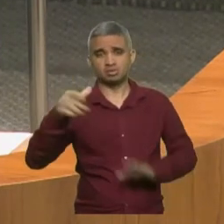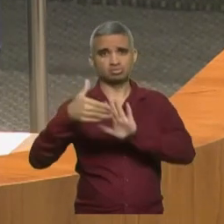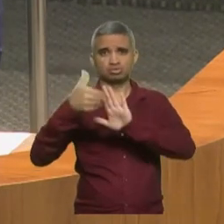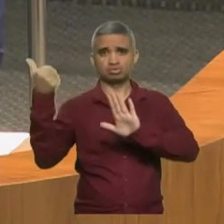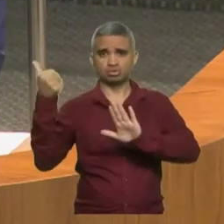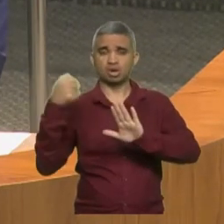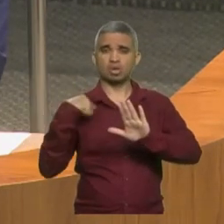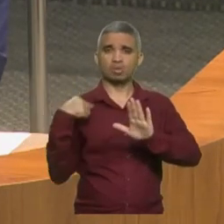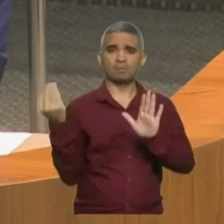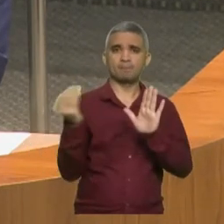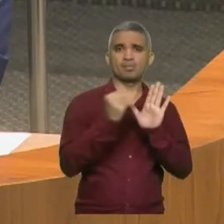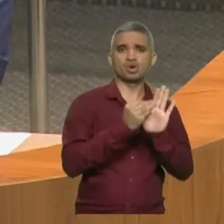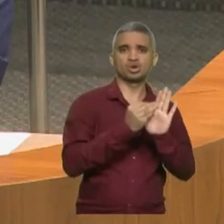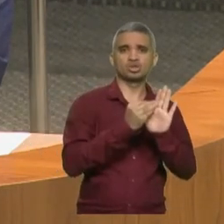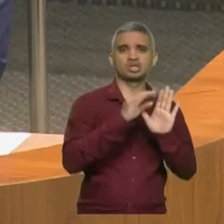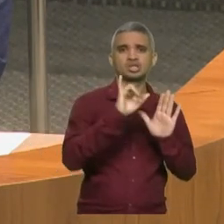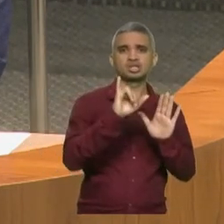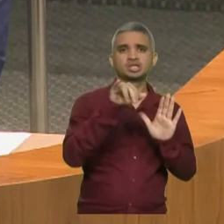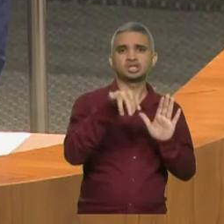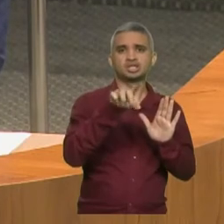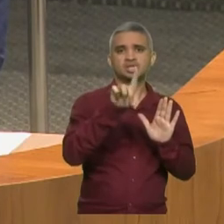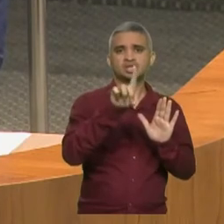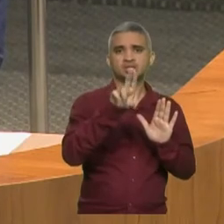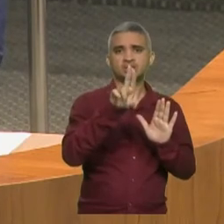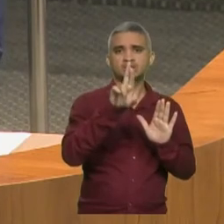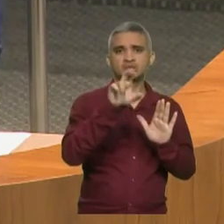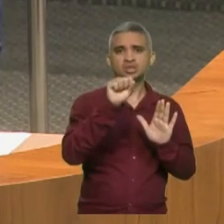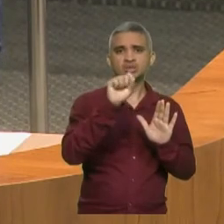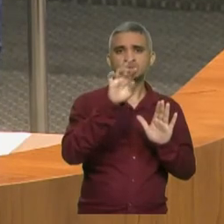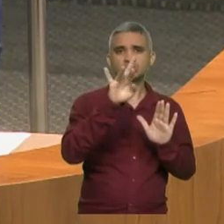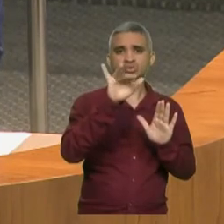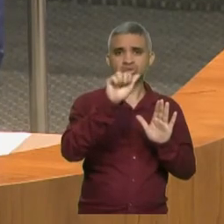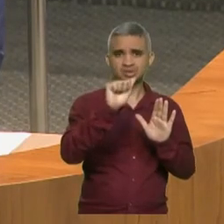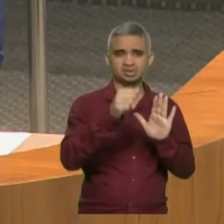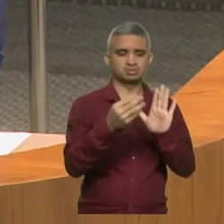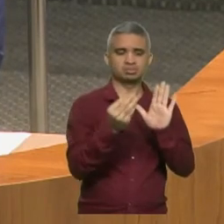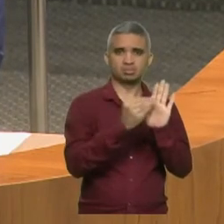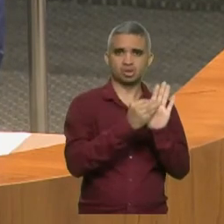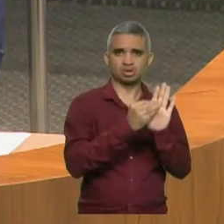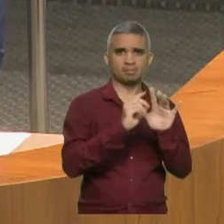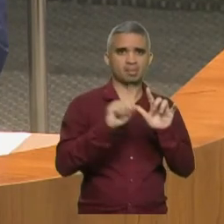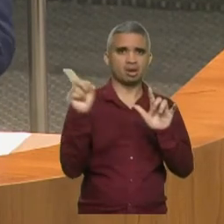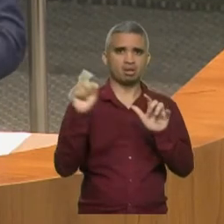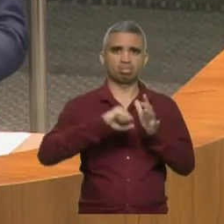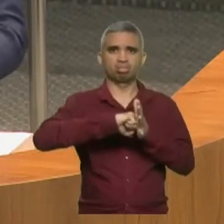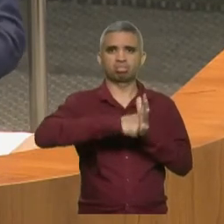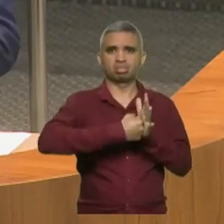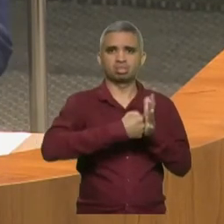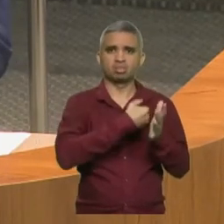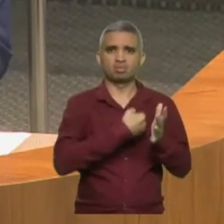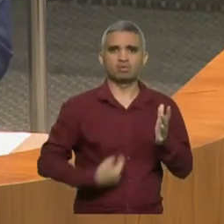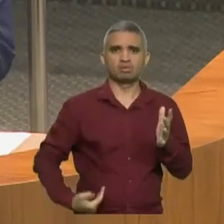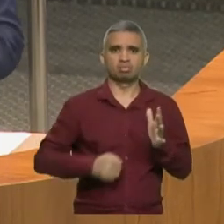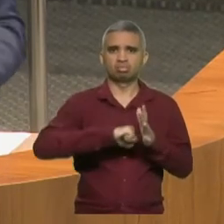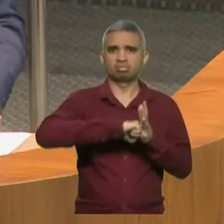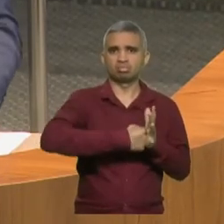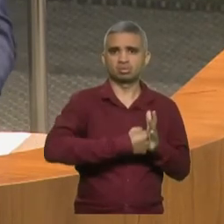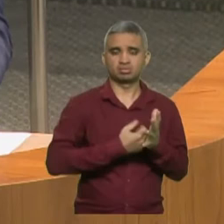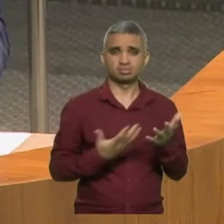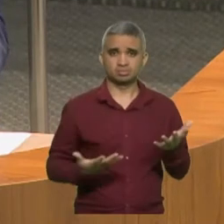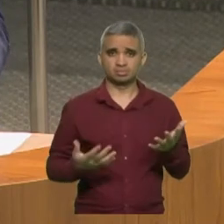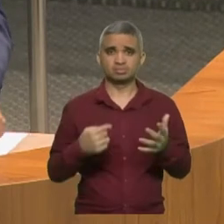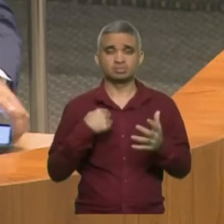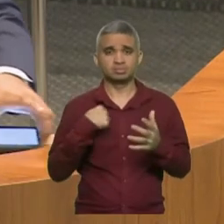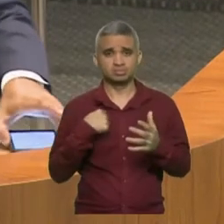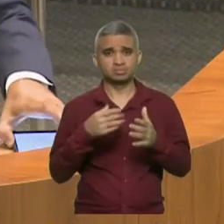Duarte Júnior, fazendo as atualizações, eu peço a todos a compreensão que possamos votar esse projeto e acredito que vamos aprovar de forma